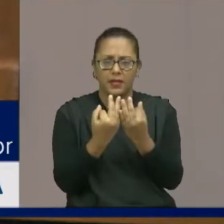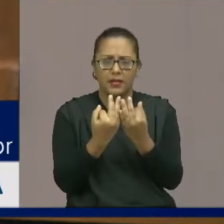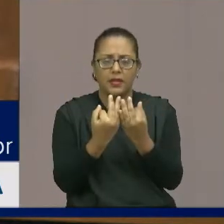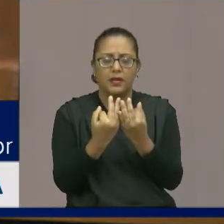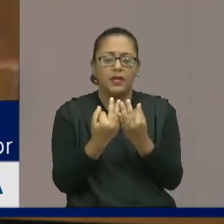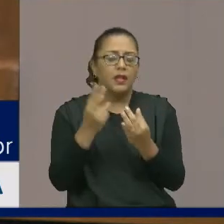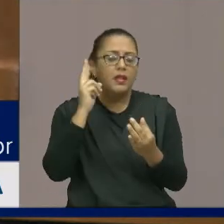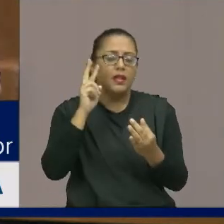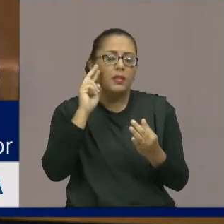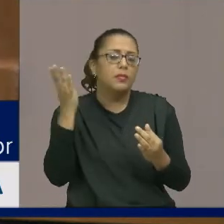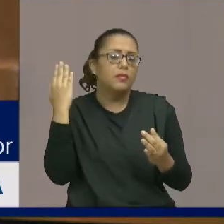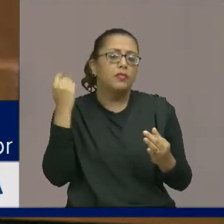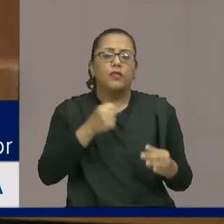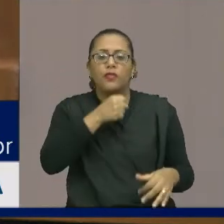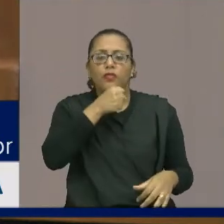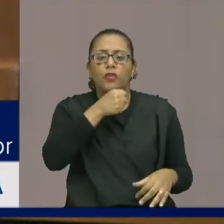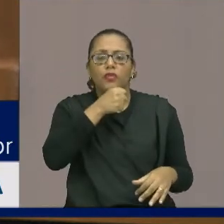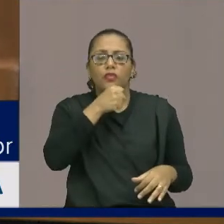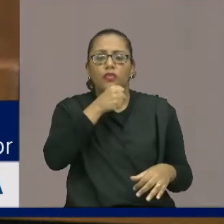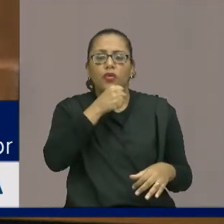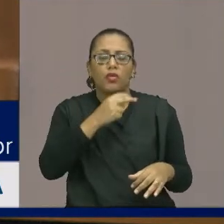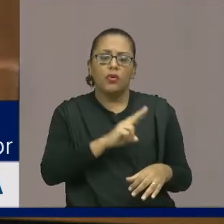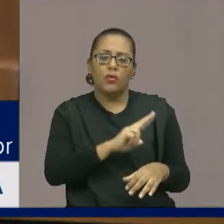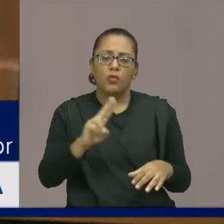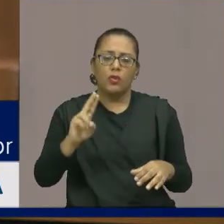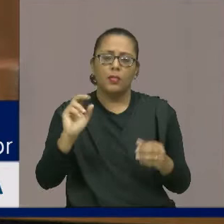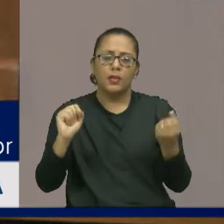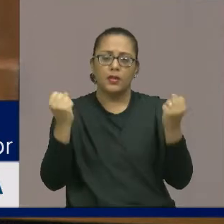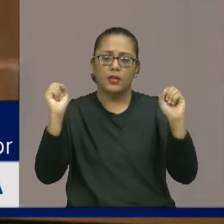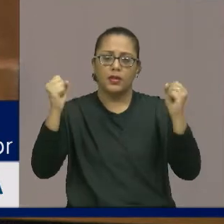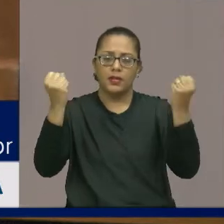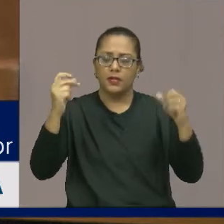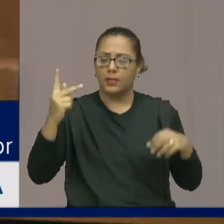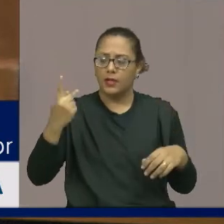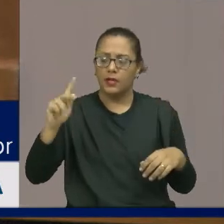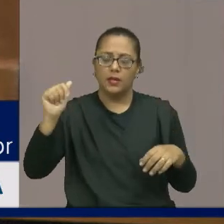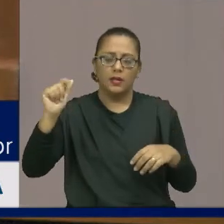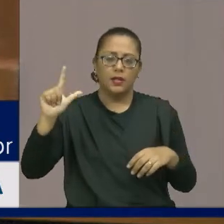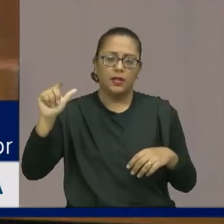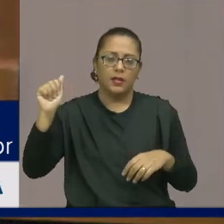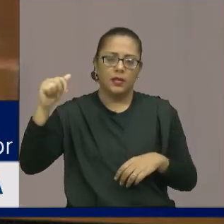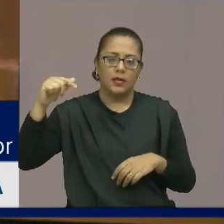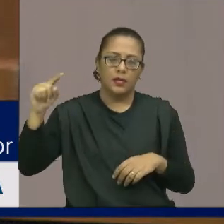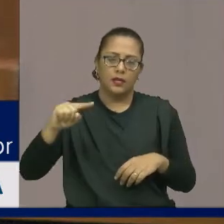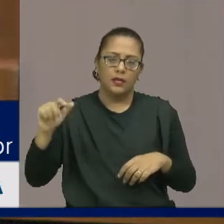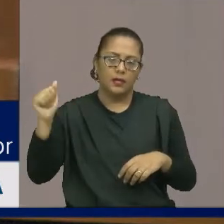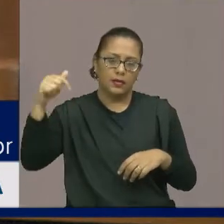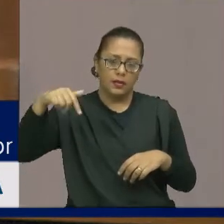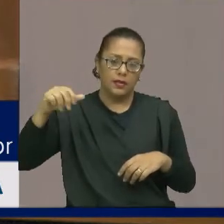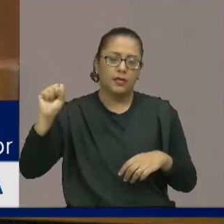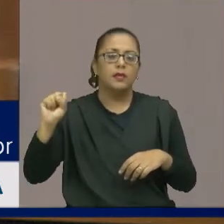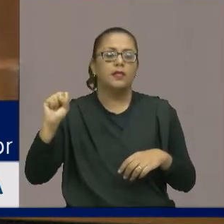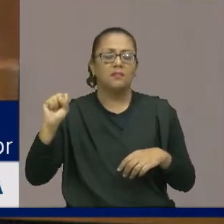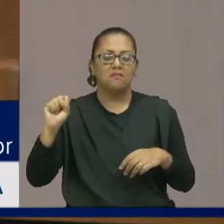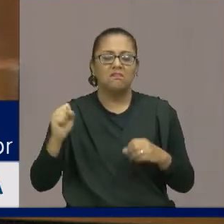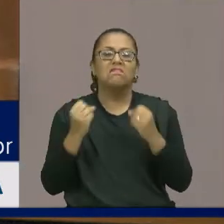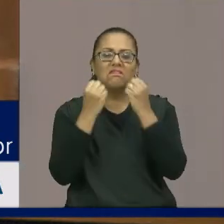colocar o nome da academia Calazans Camargo. Ela me falou, que bom,